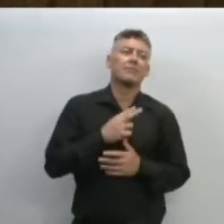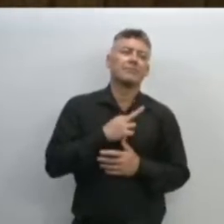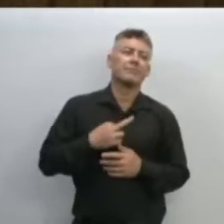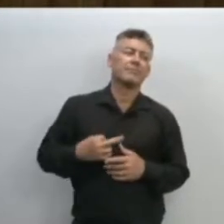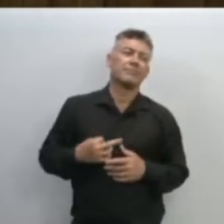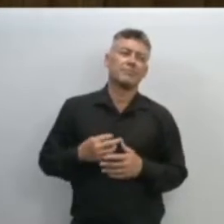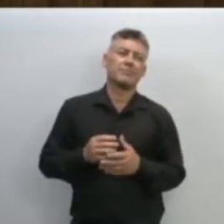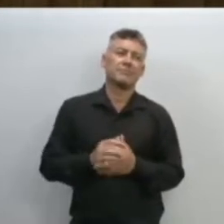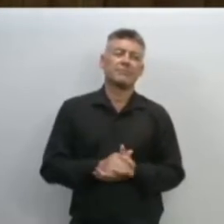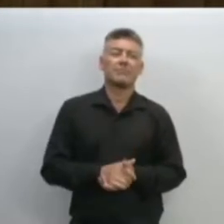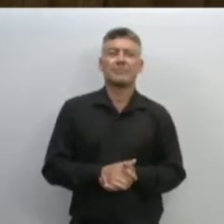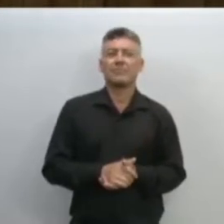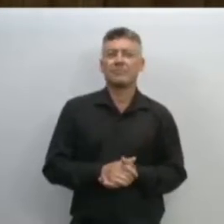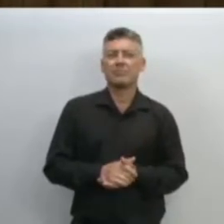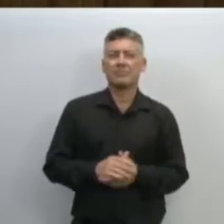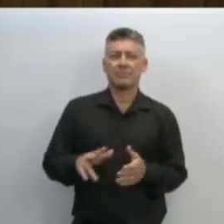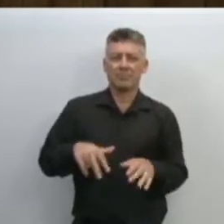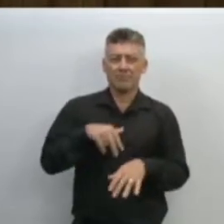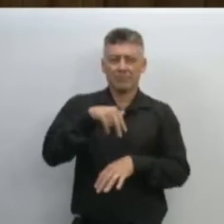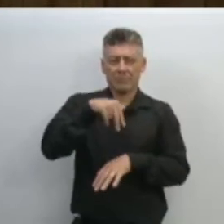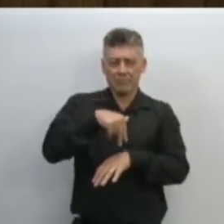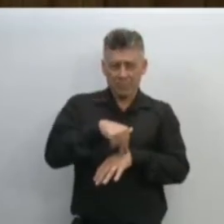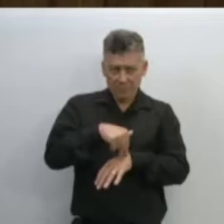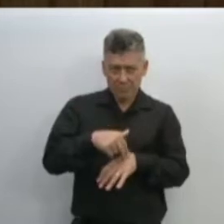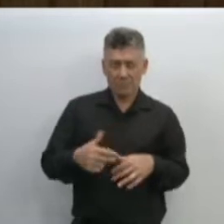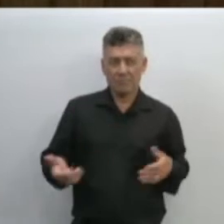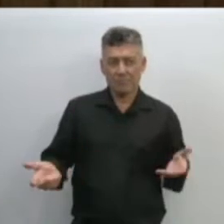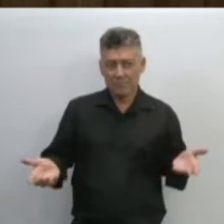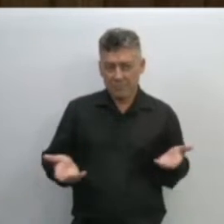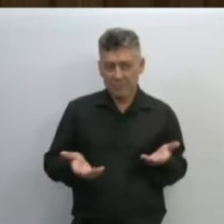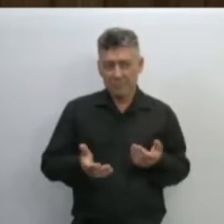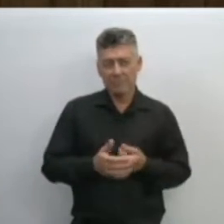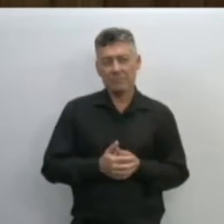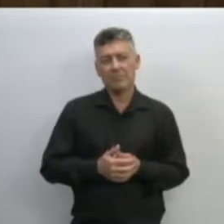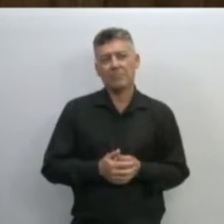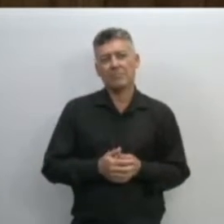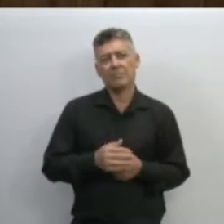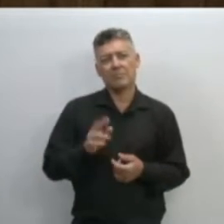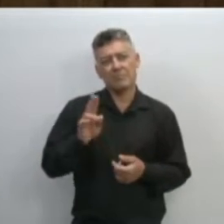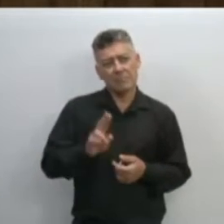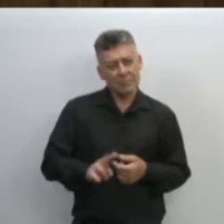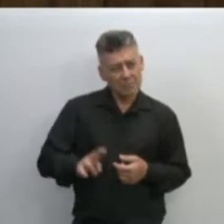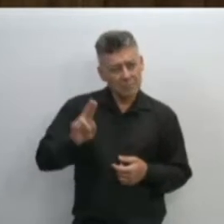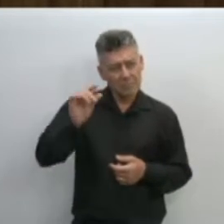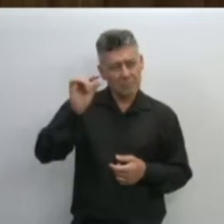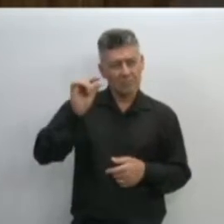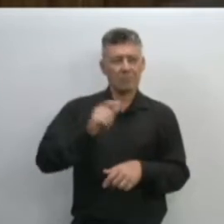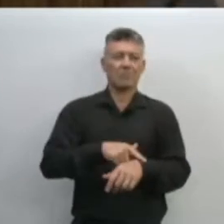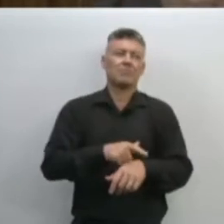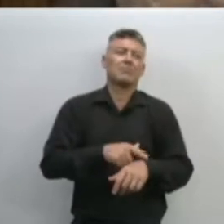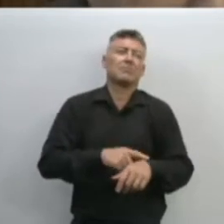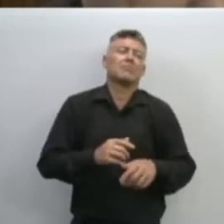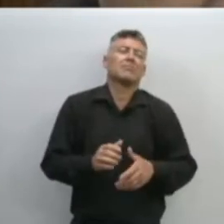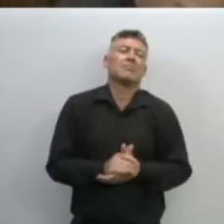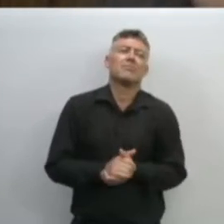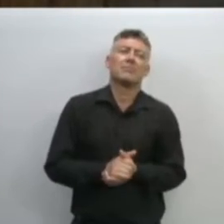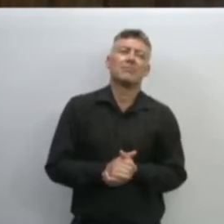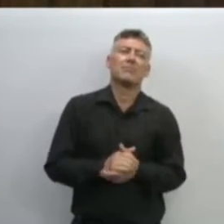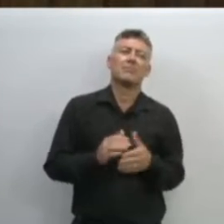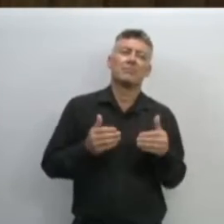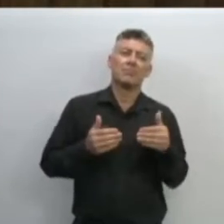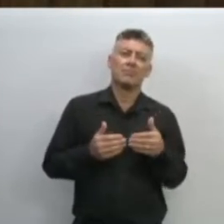vereadoras, subo essa tribuna hoje para fazer uso do pequeno expediente e